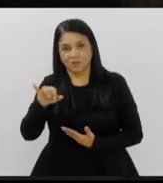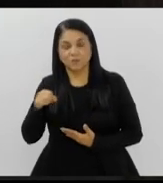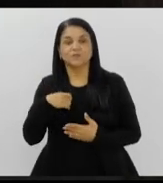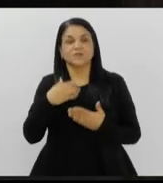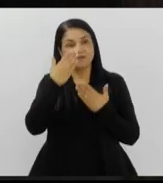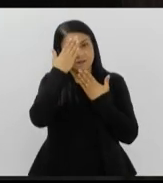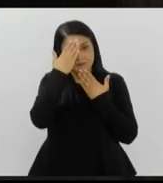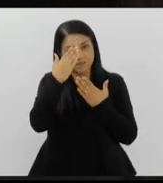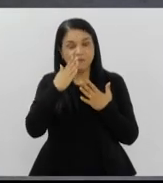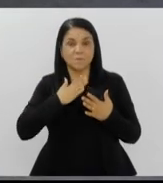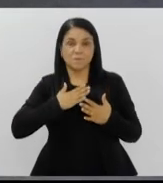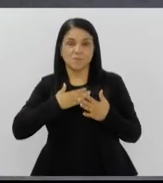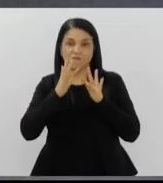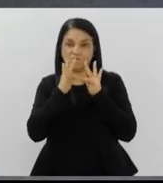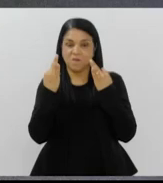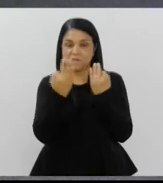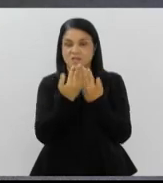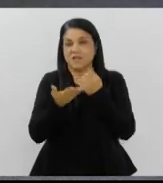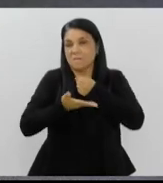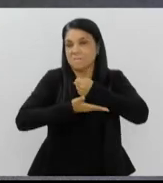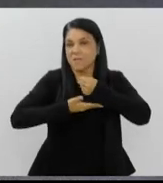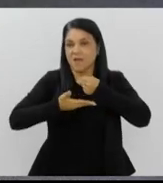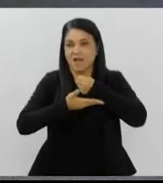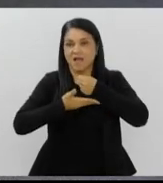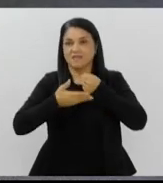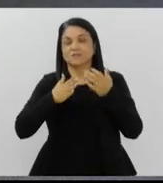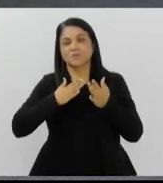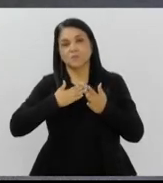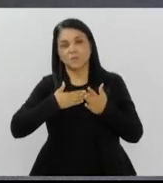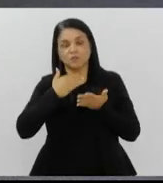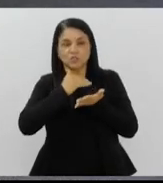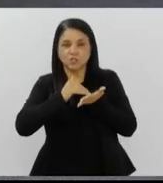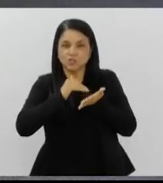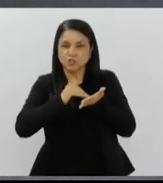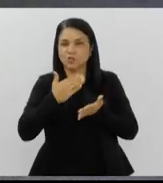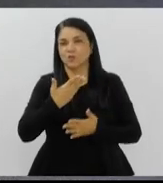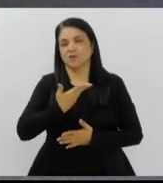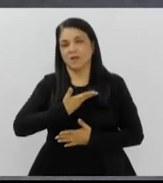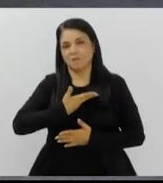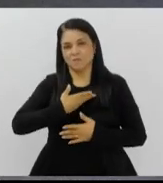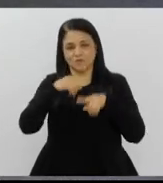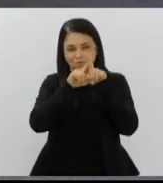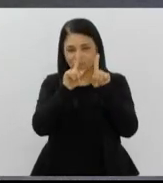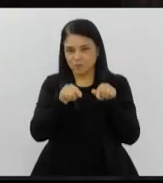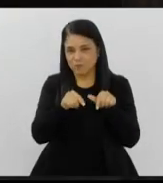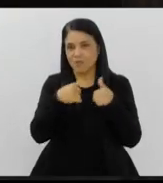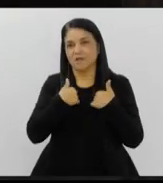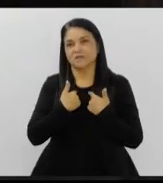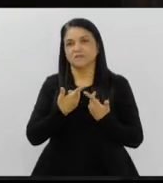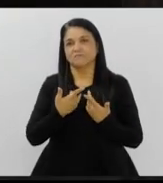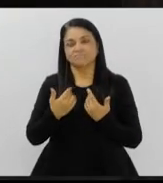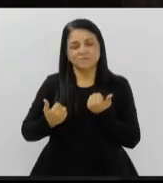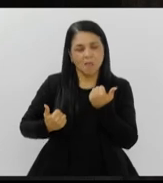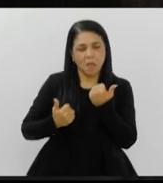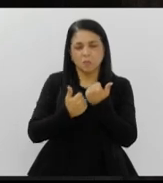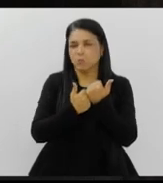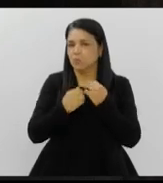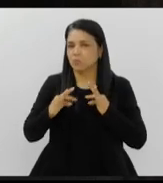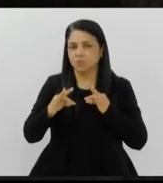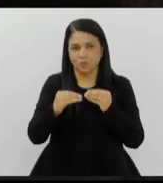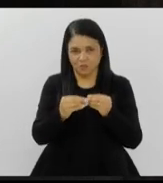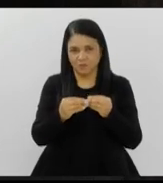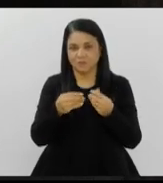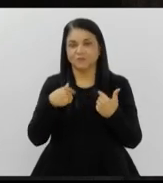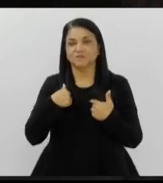família, que eu acho que é a minha base, ao meu escritório, a todos os meus amigos e a todos que me apoiam. E se